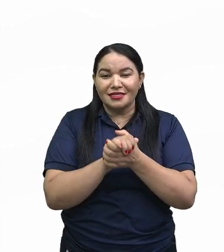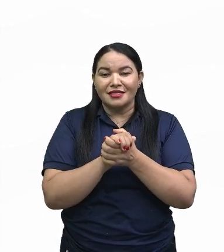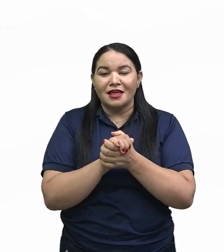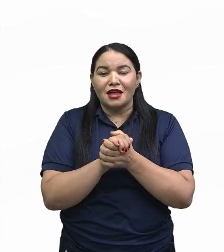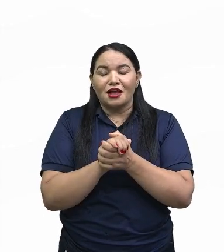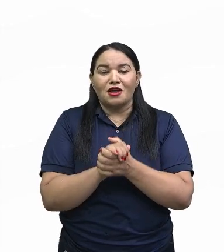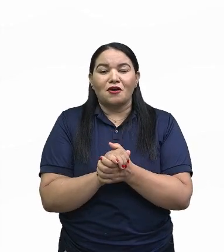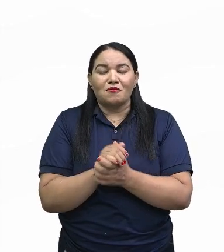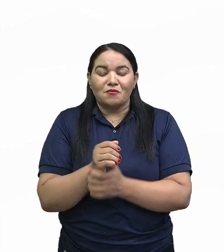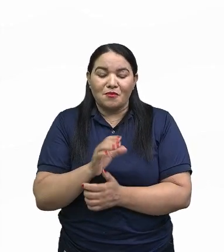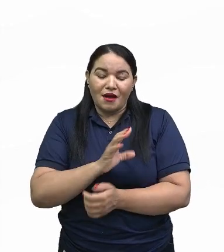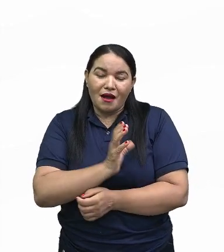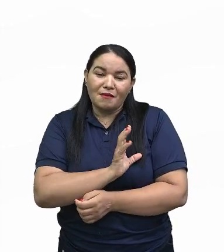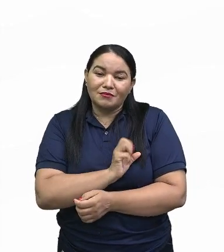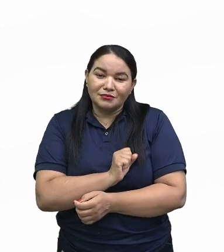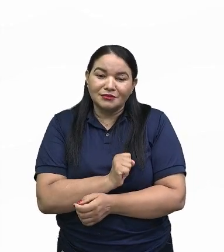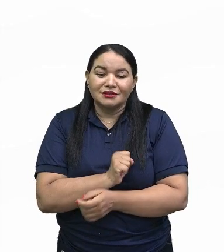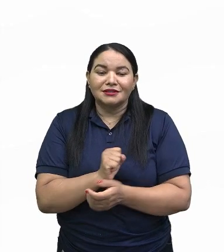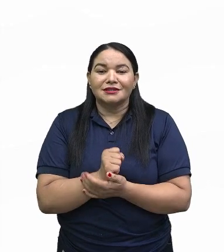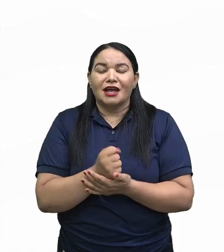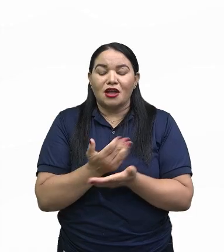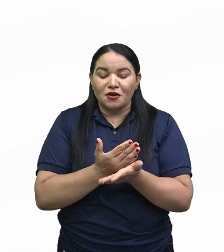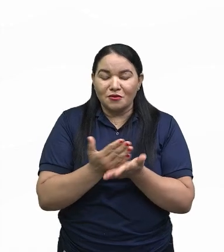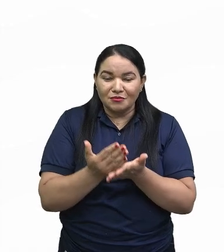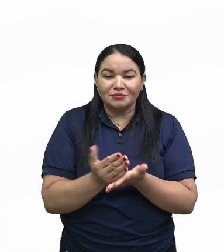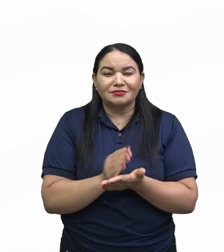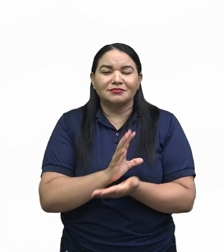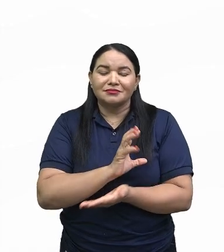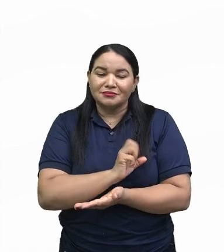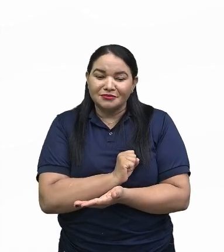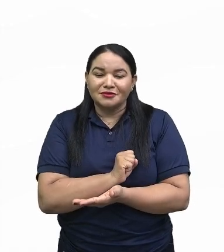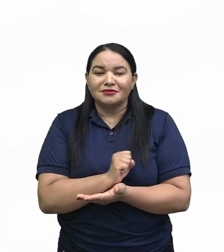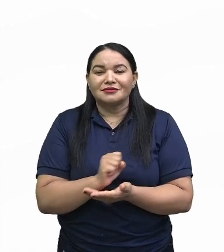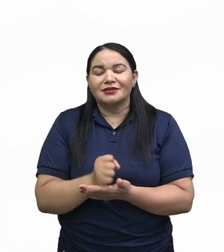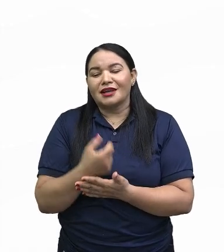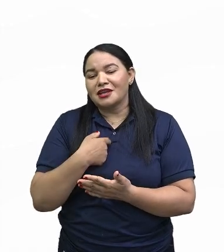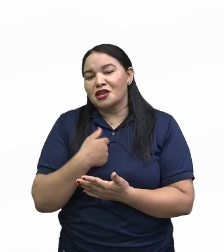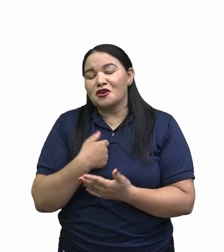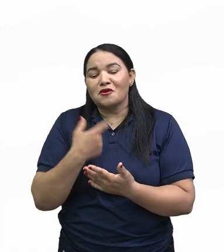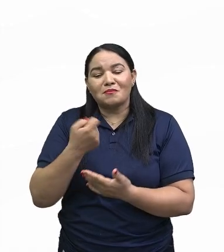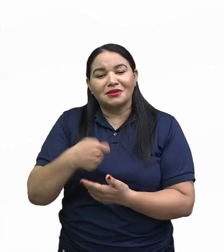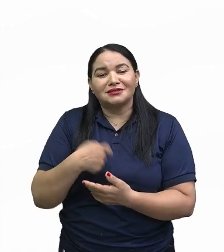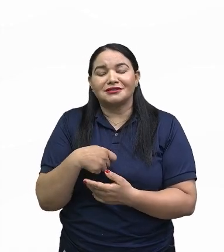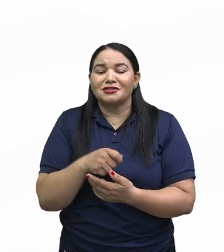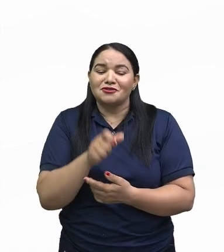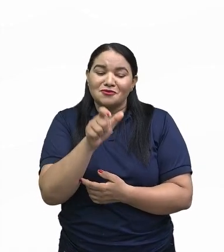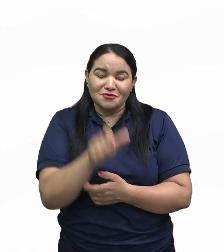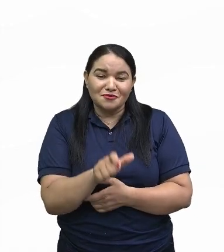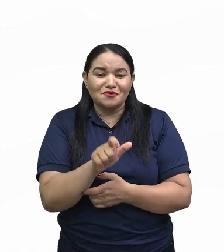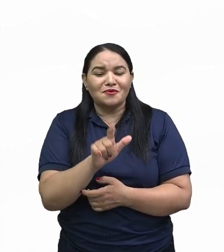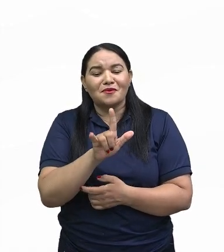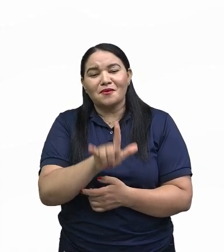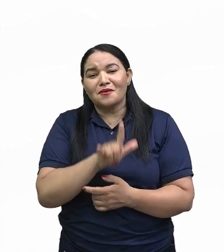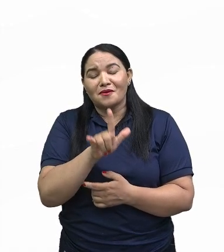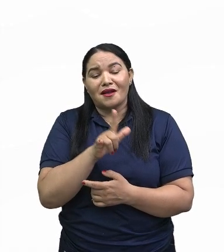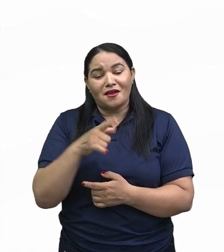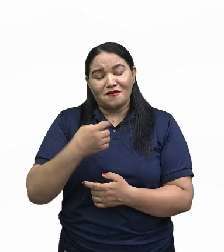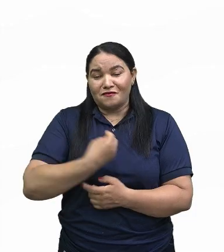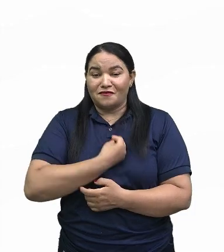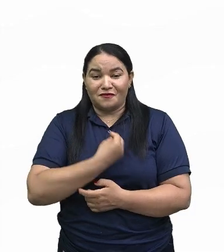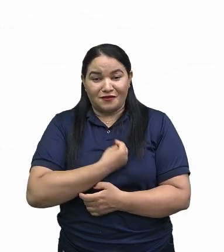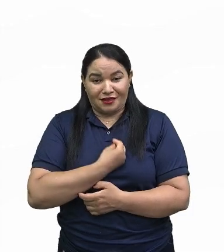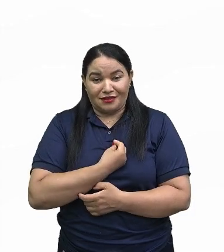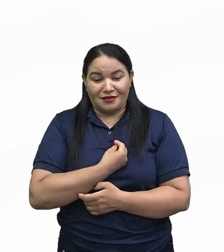eles estão ali, ó, naquele início de relacionamento, aí um diz pro outro assim, eu só preciso de você para viver, né? Olha que